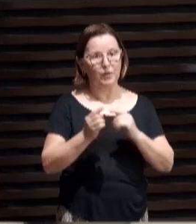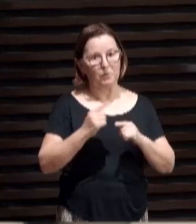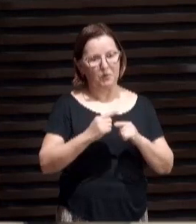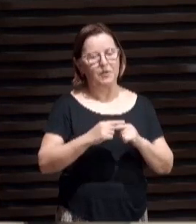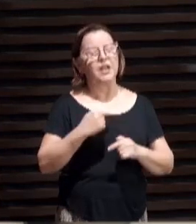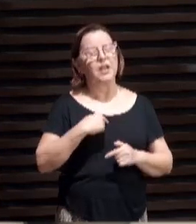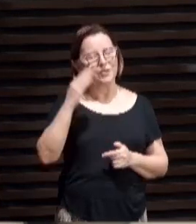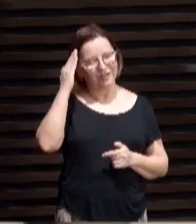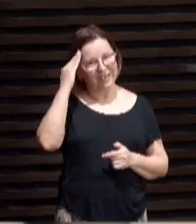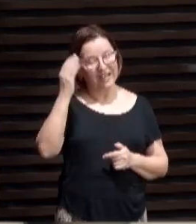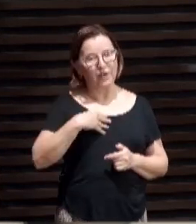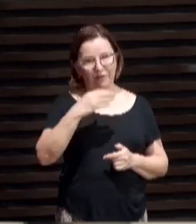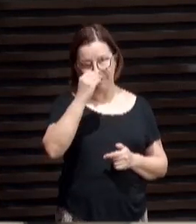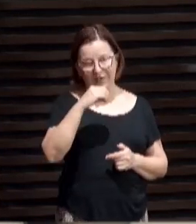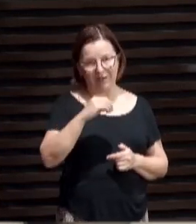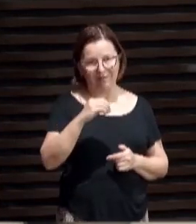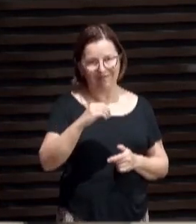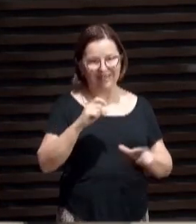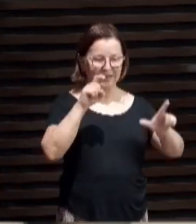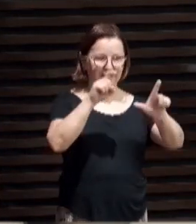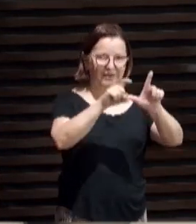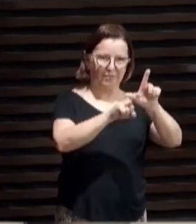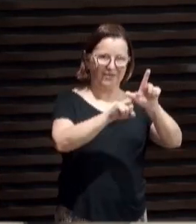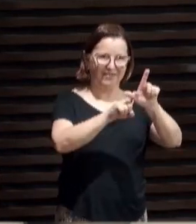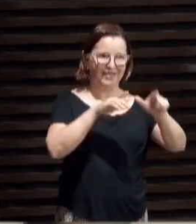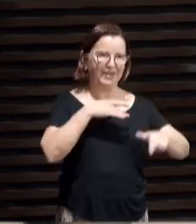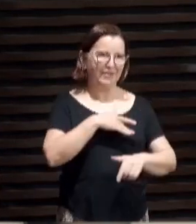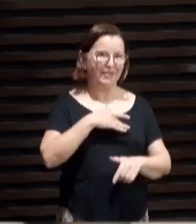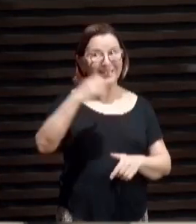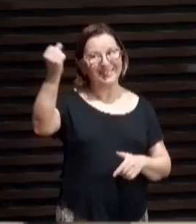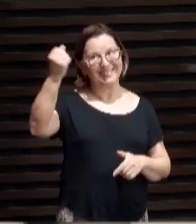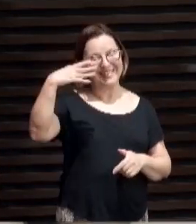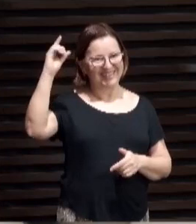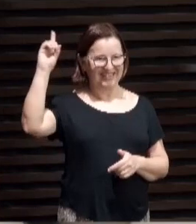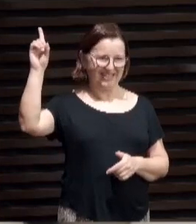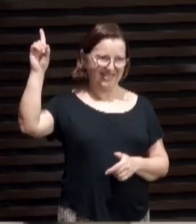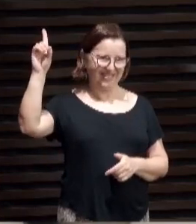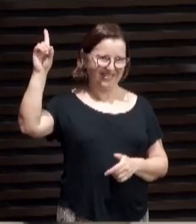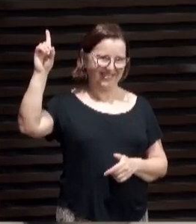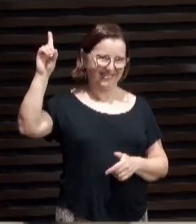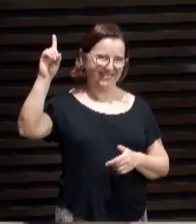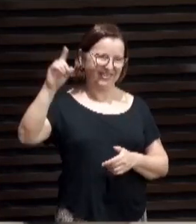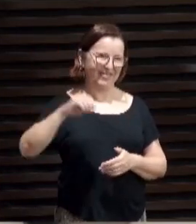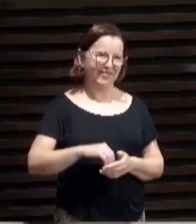fraco. E eu dependo da misericórdia e graça de Deus.